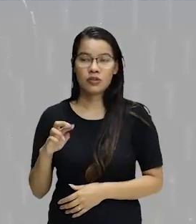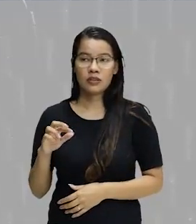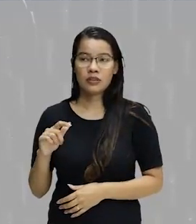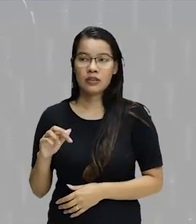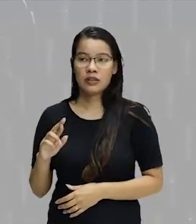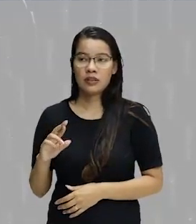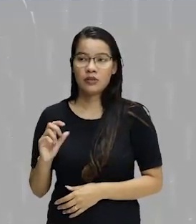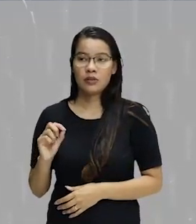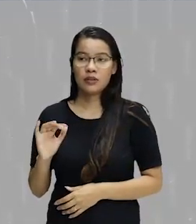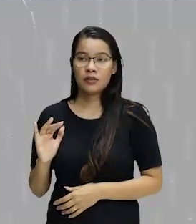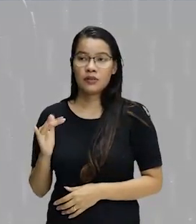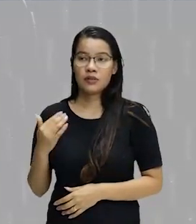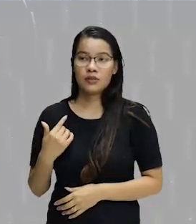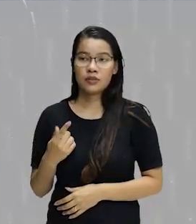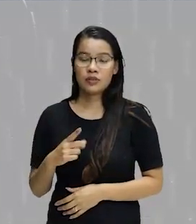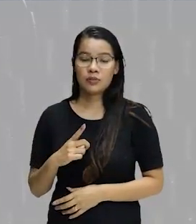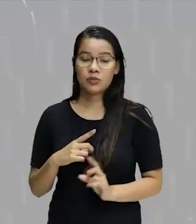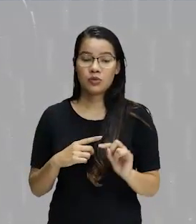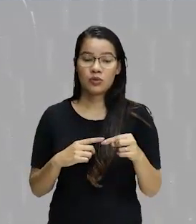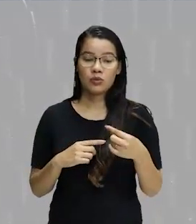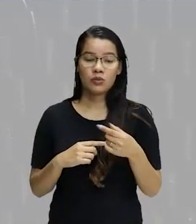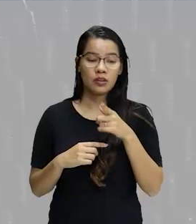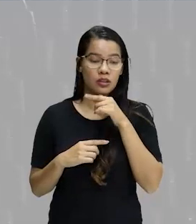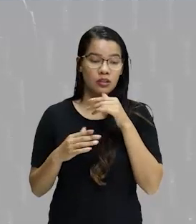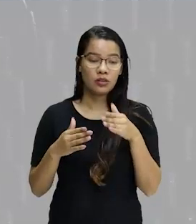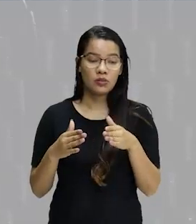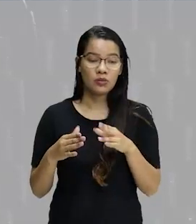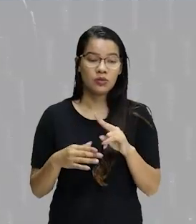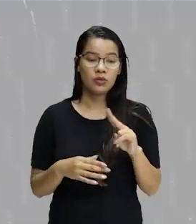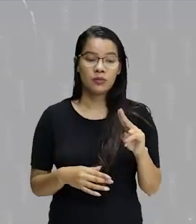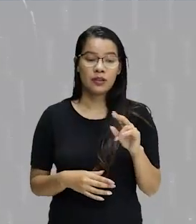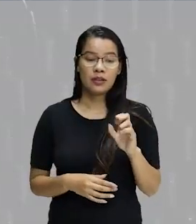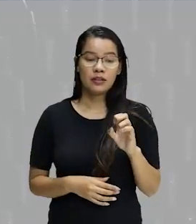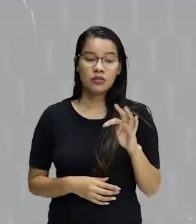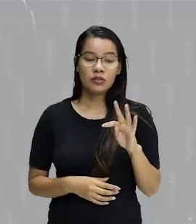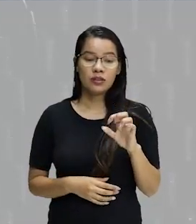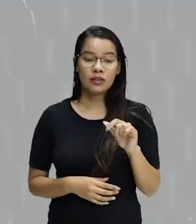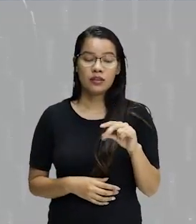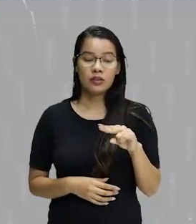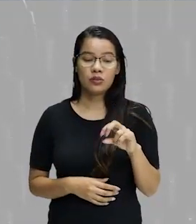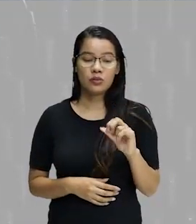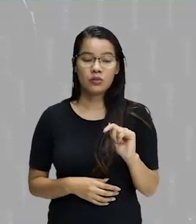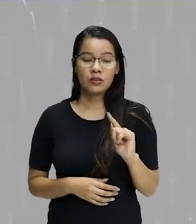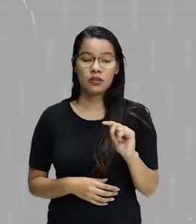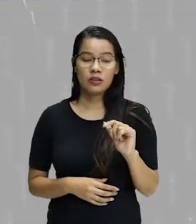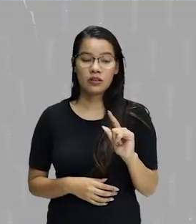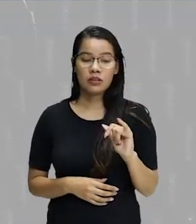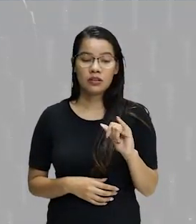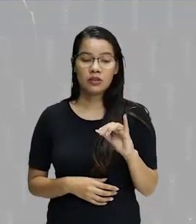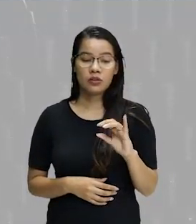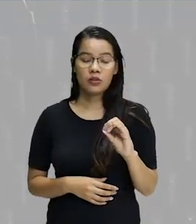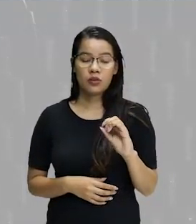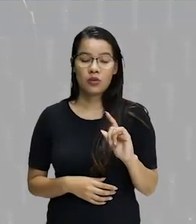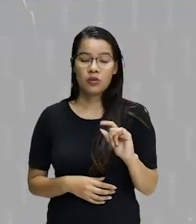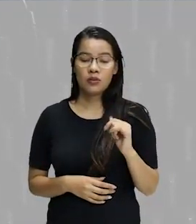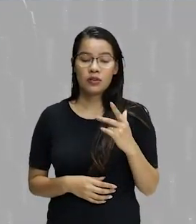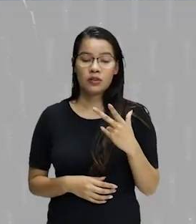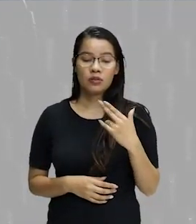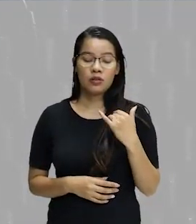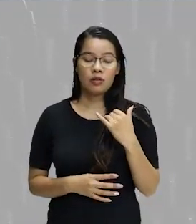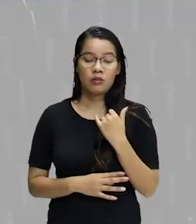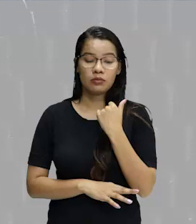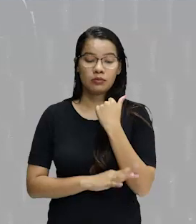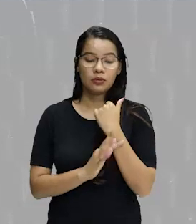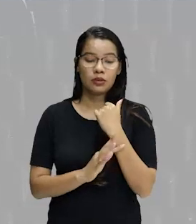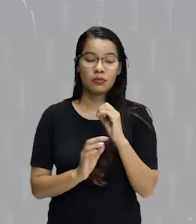que acontece? Ali nós temos um líquido chamado etileno glicol. Assim como ele aumenta a temperatura de ebulição da